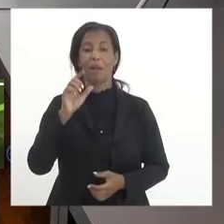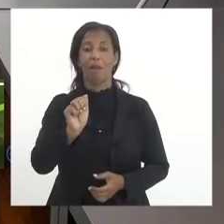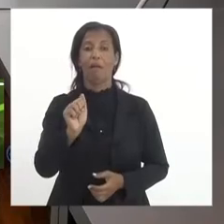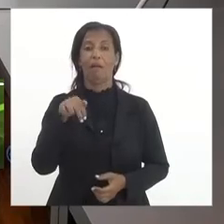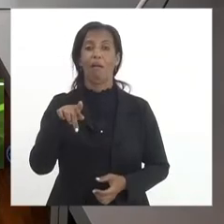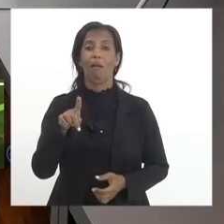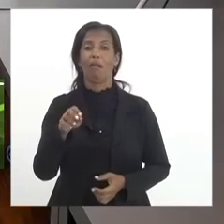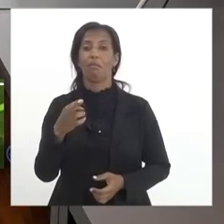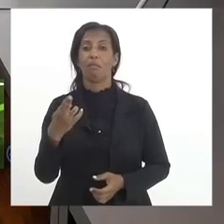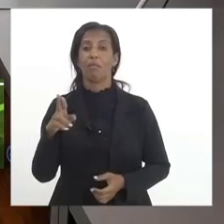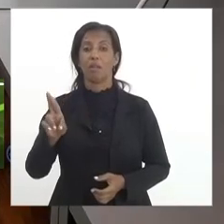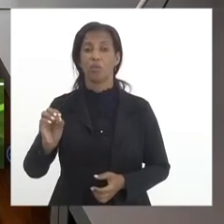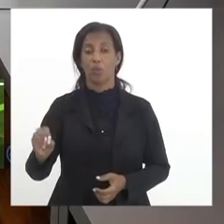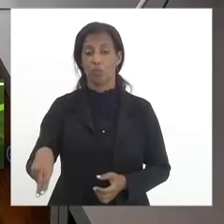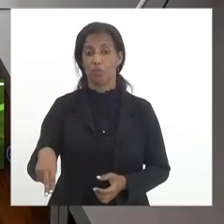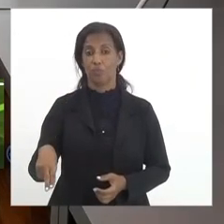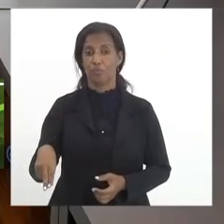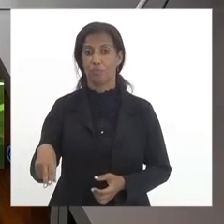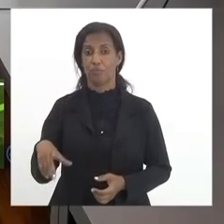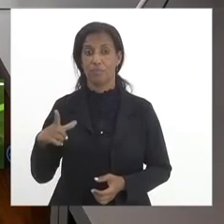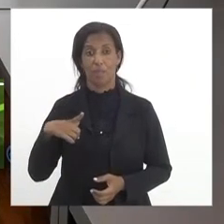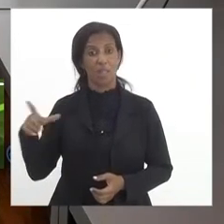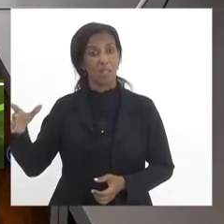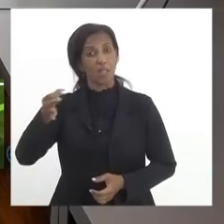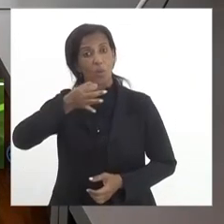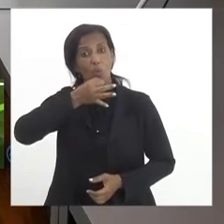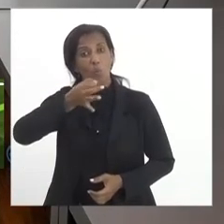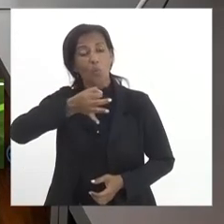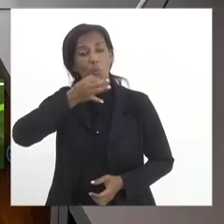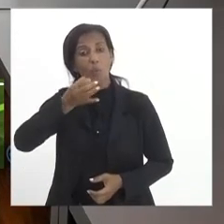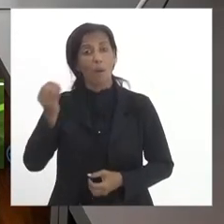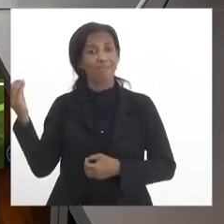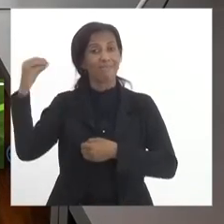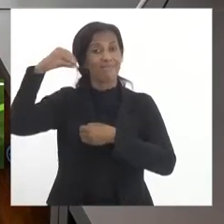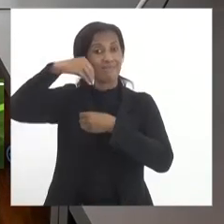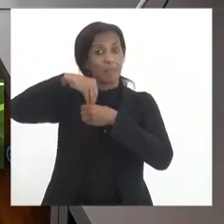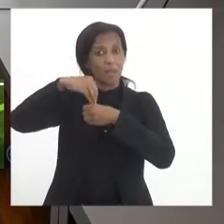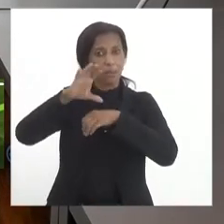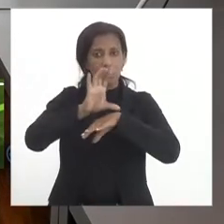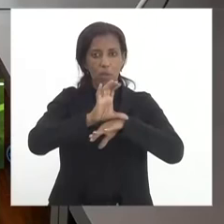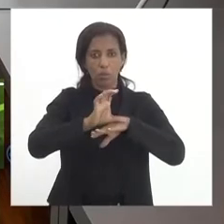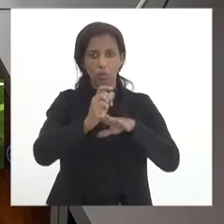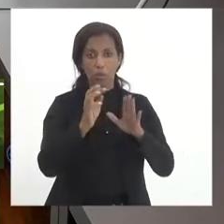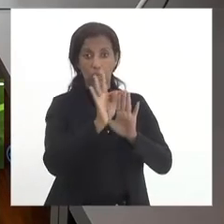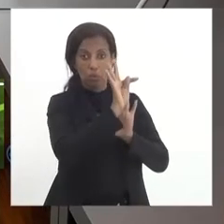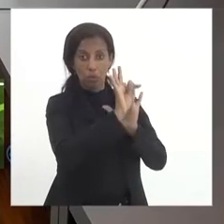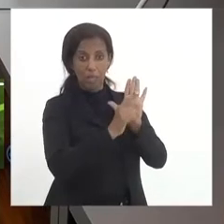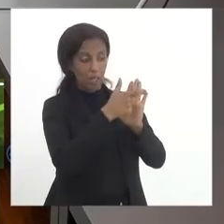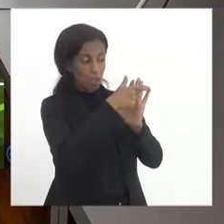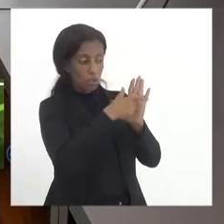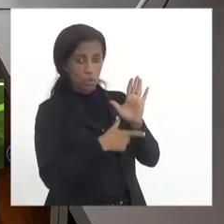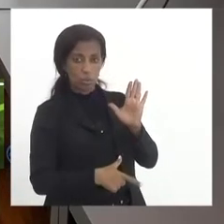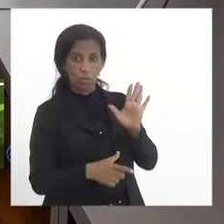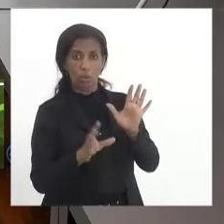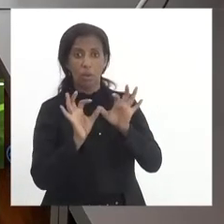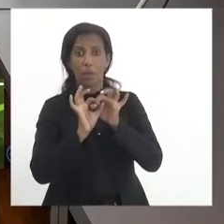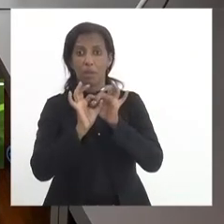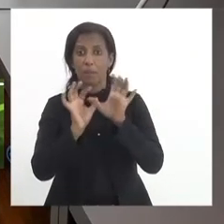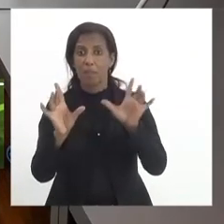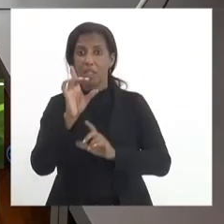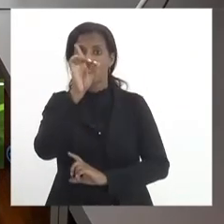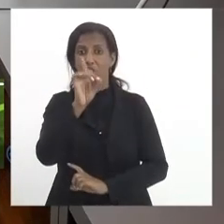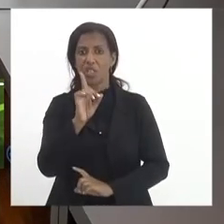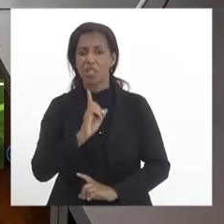Moraes, ele fundamenta a opinião dele na Constituição, no texto constitucional, que é a liberdade do direito de ir e